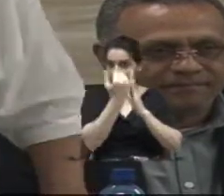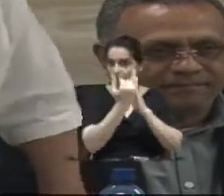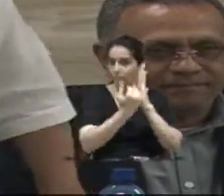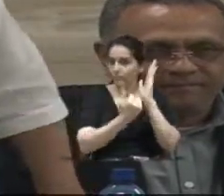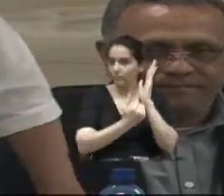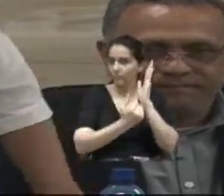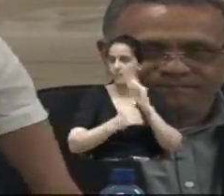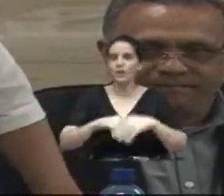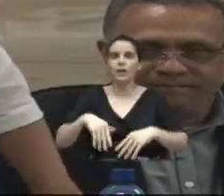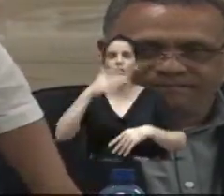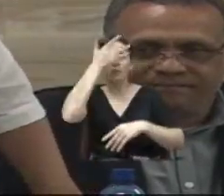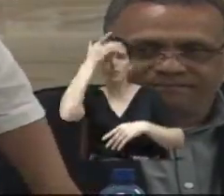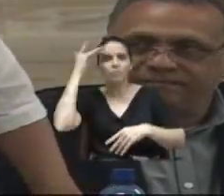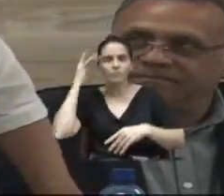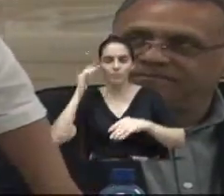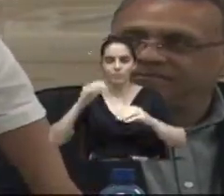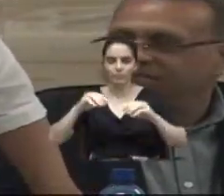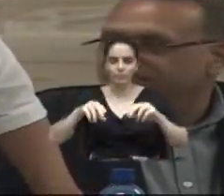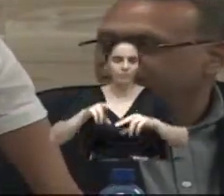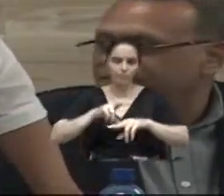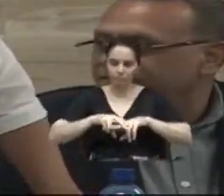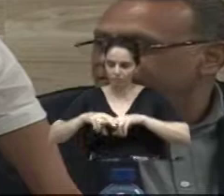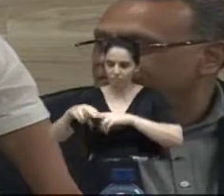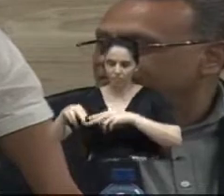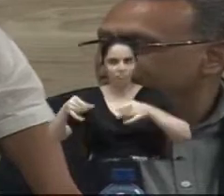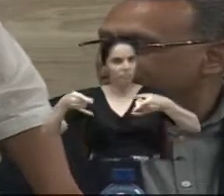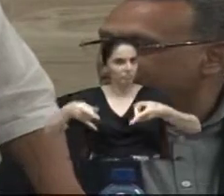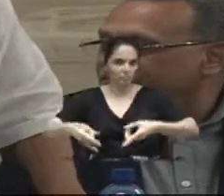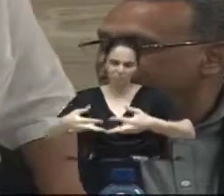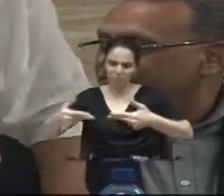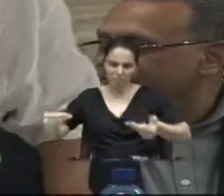nossa cidade, e isso tem causado um grande problema